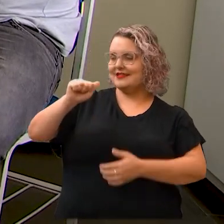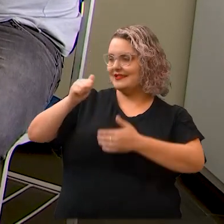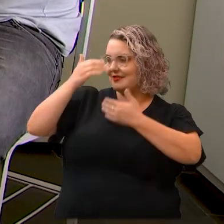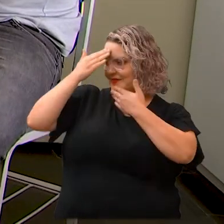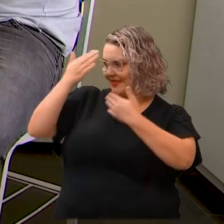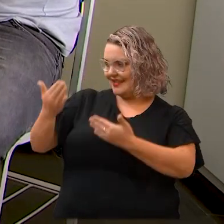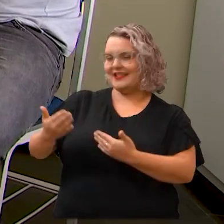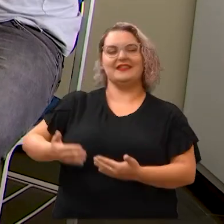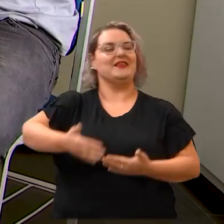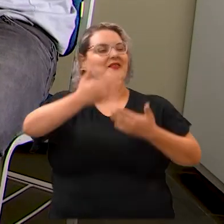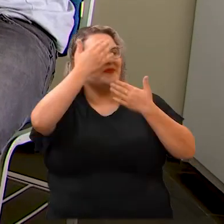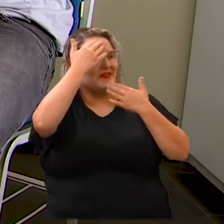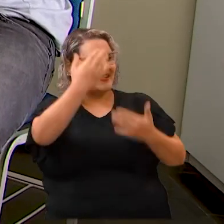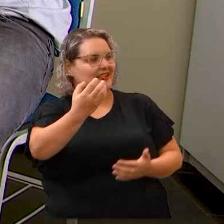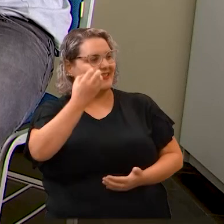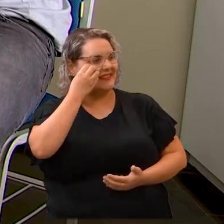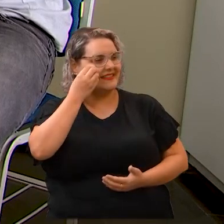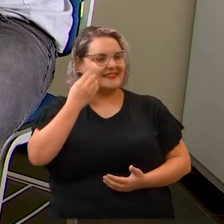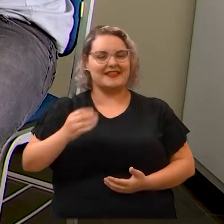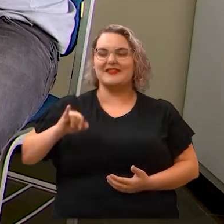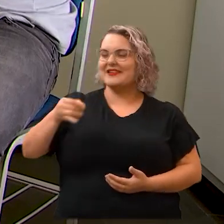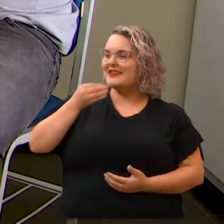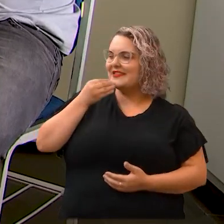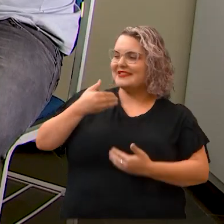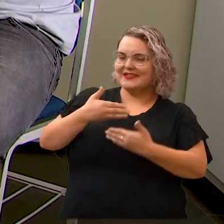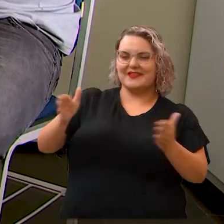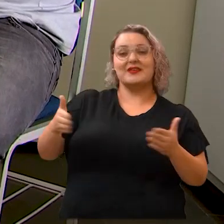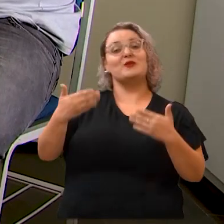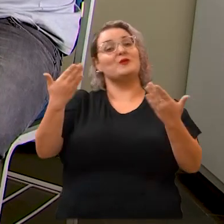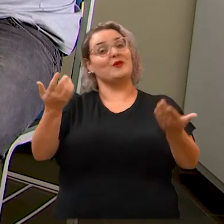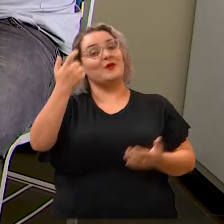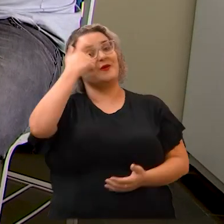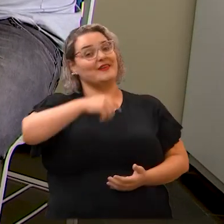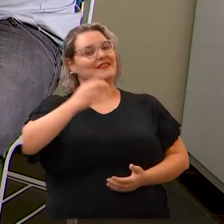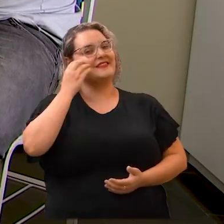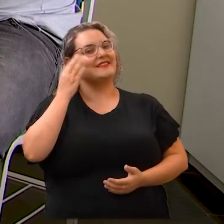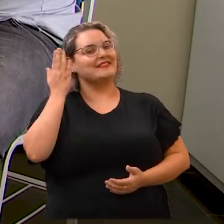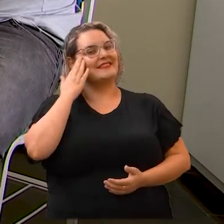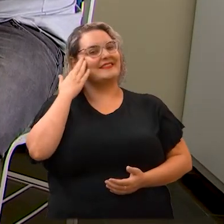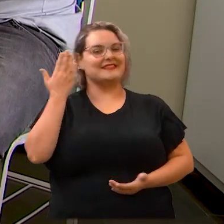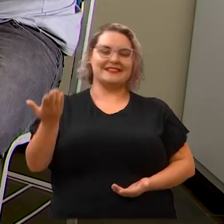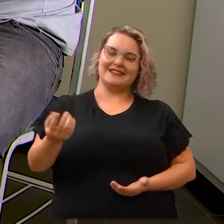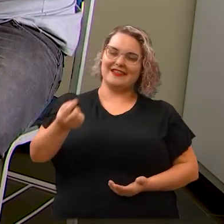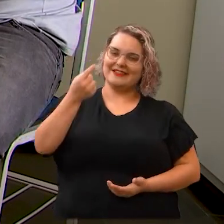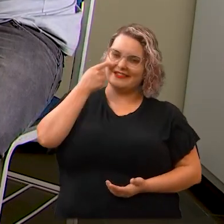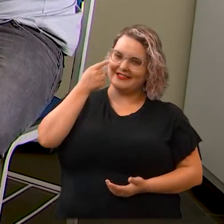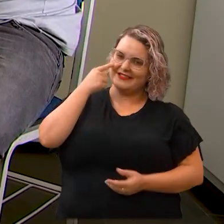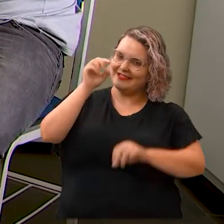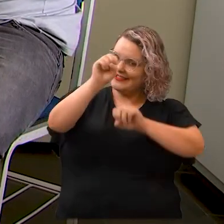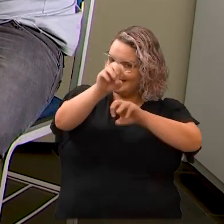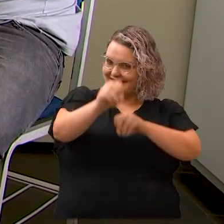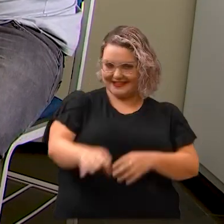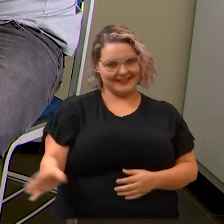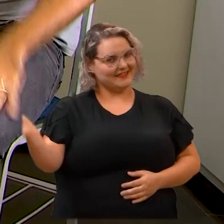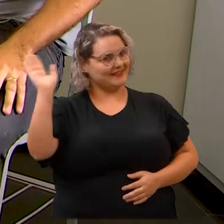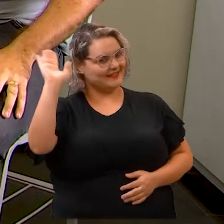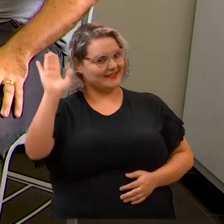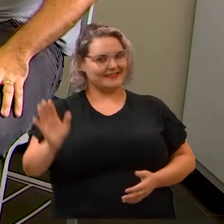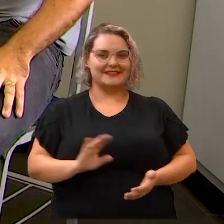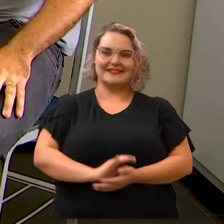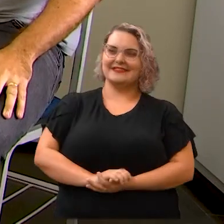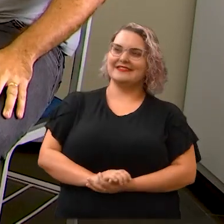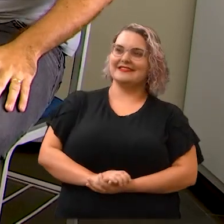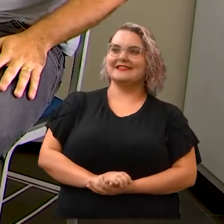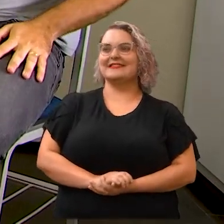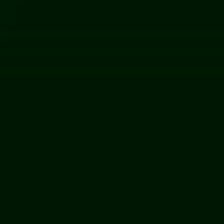Valeu oportunidade estamos à disposição bom pessoal eu sou André Aranha já sabe né tô sempre de olho